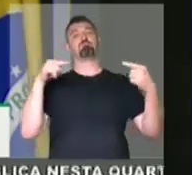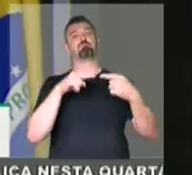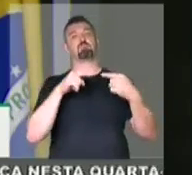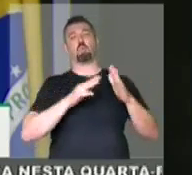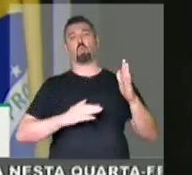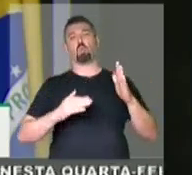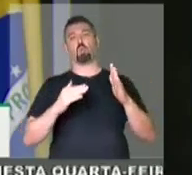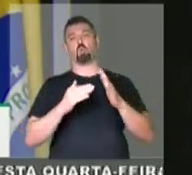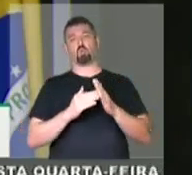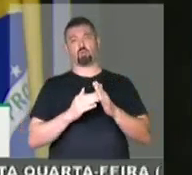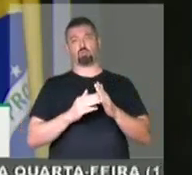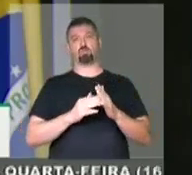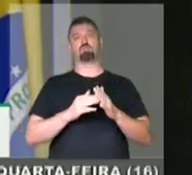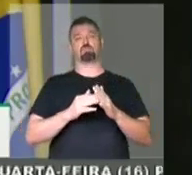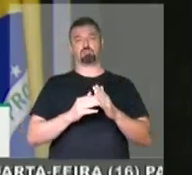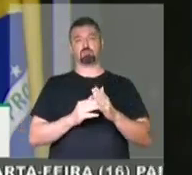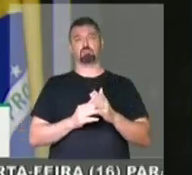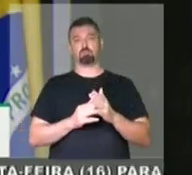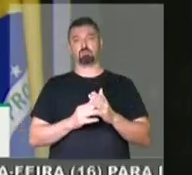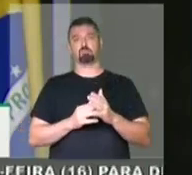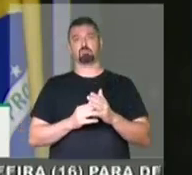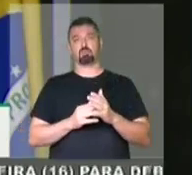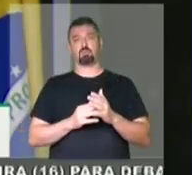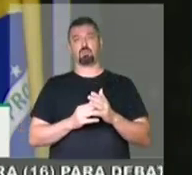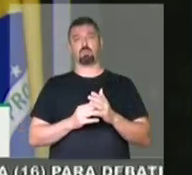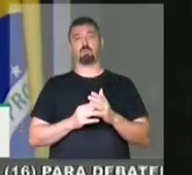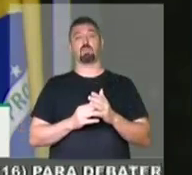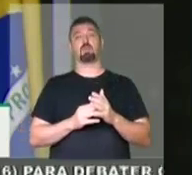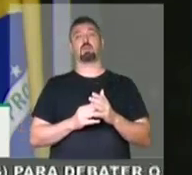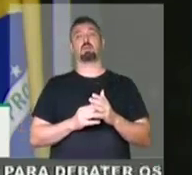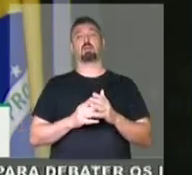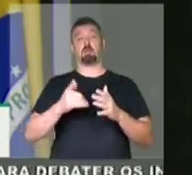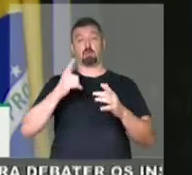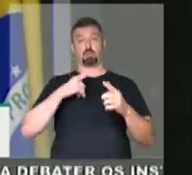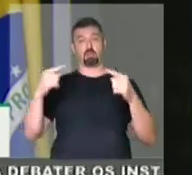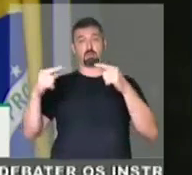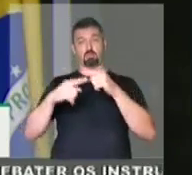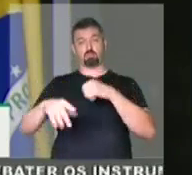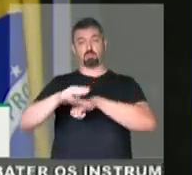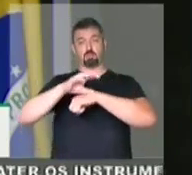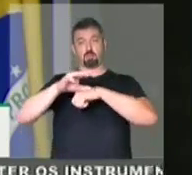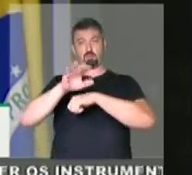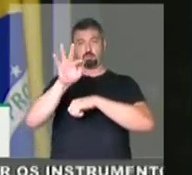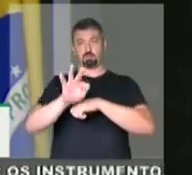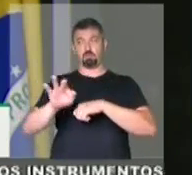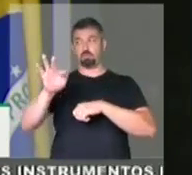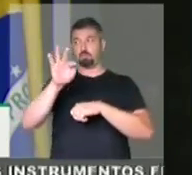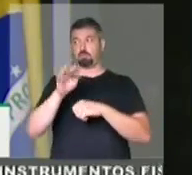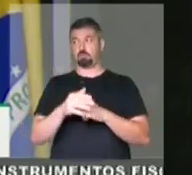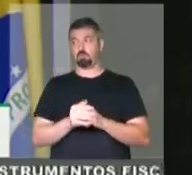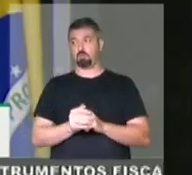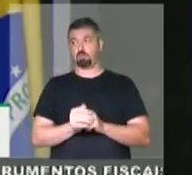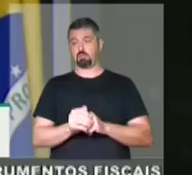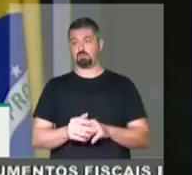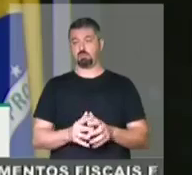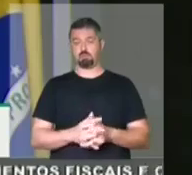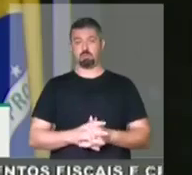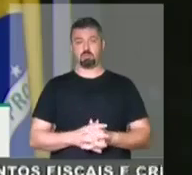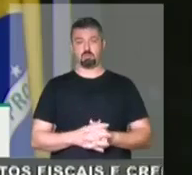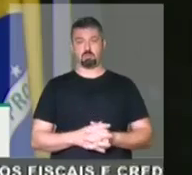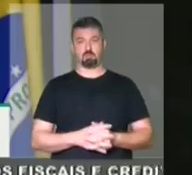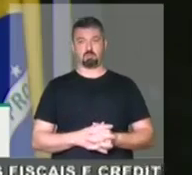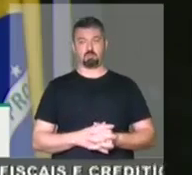aos pressupostos formais e materiais previsto na Constituição Federal e está